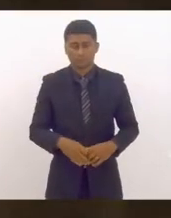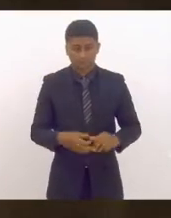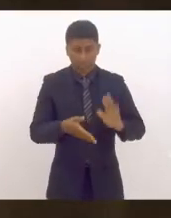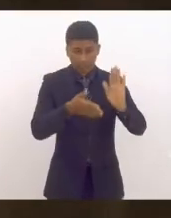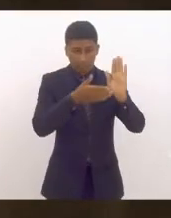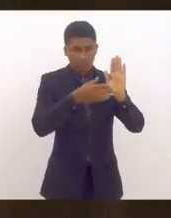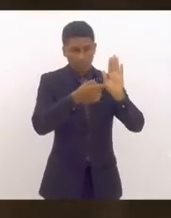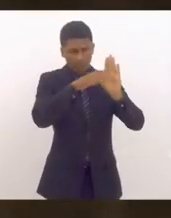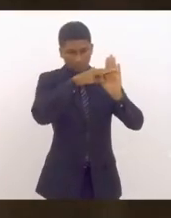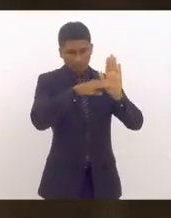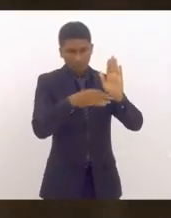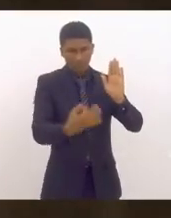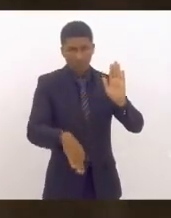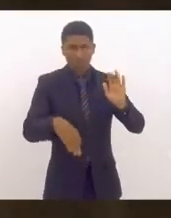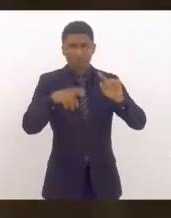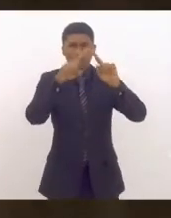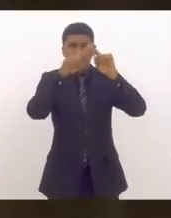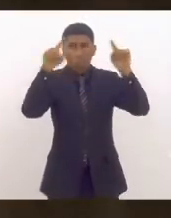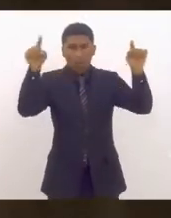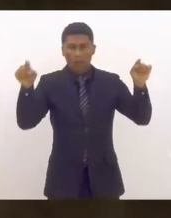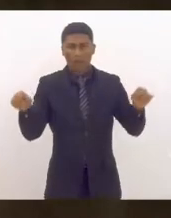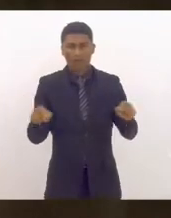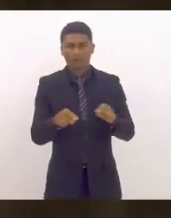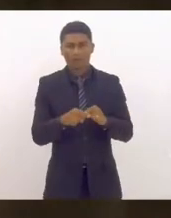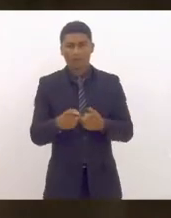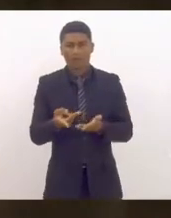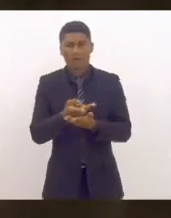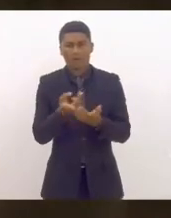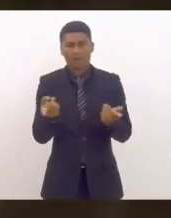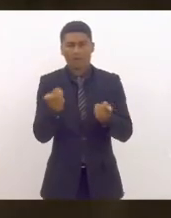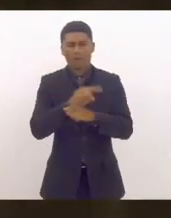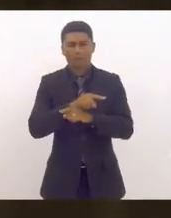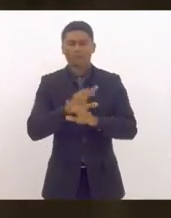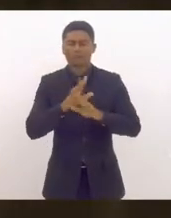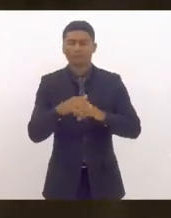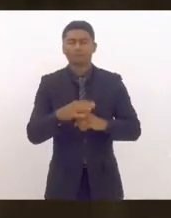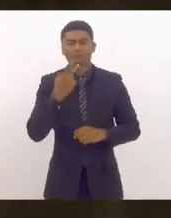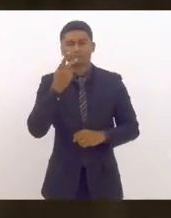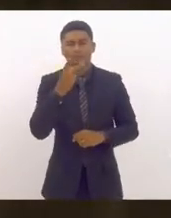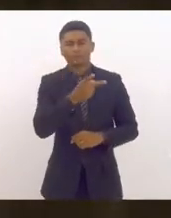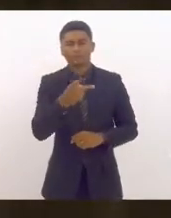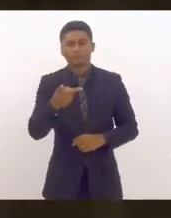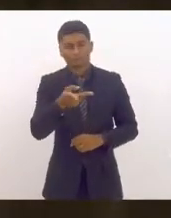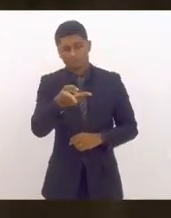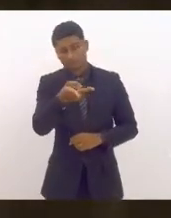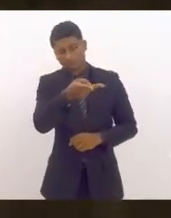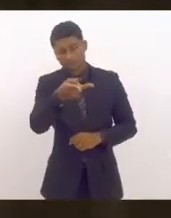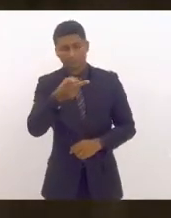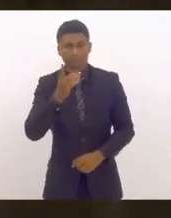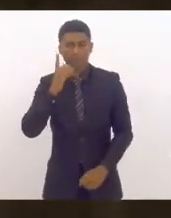está certa, mas o quadro não. Mas eu queria dizer que a deputada Marta Rocha, da deputada